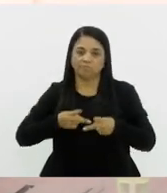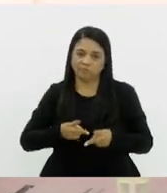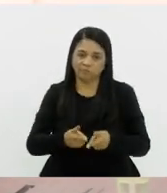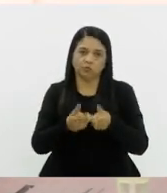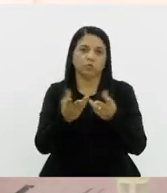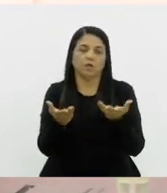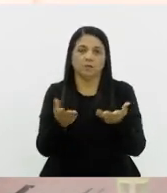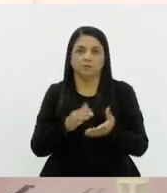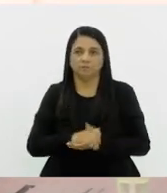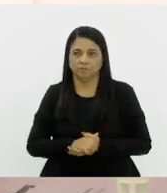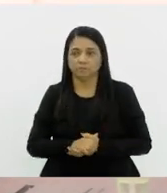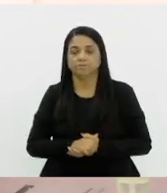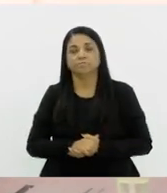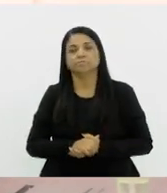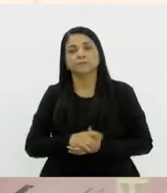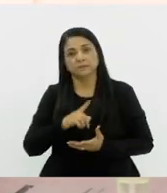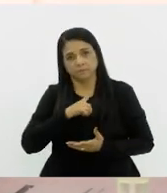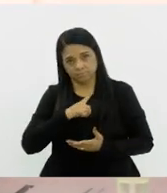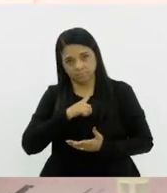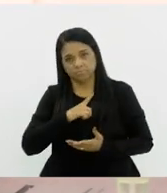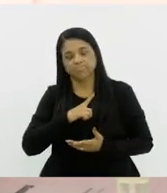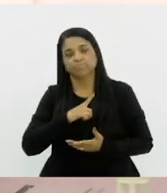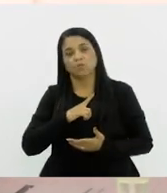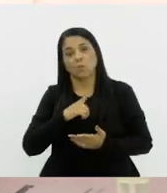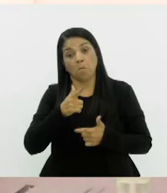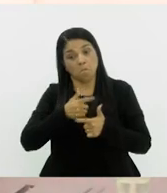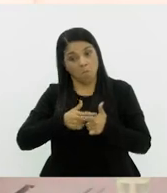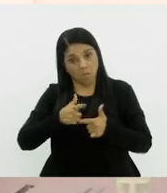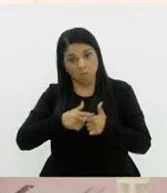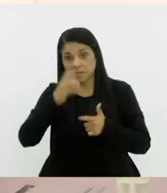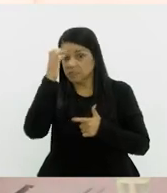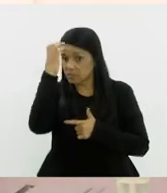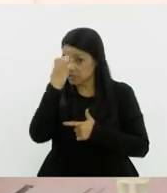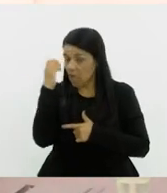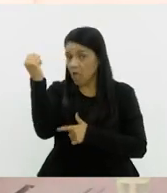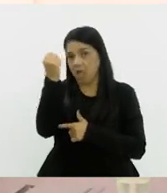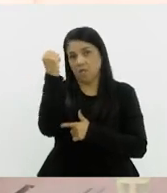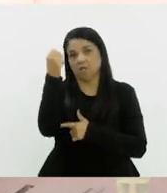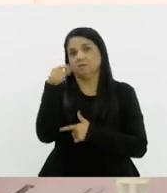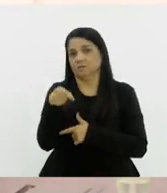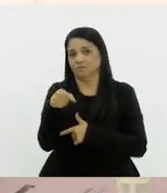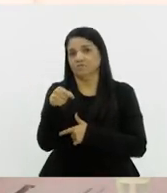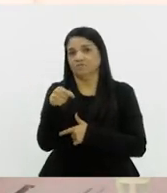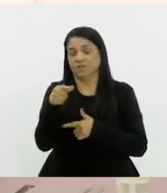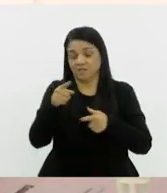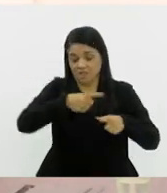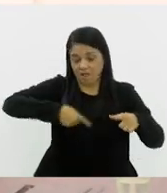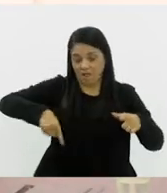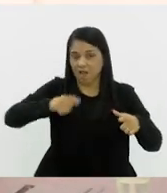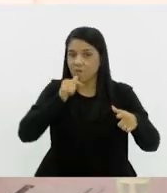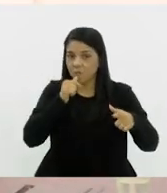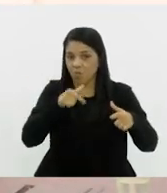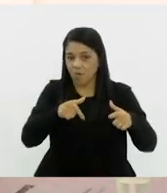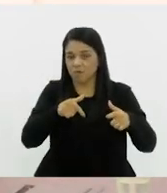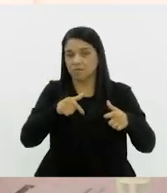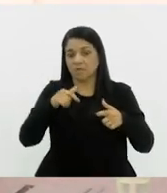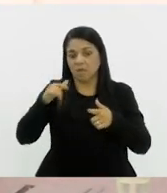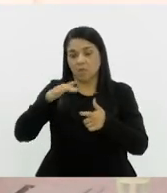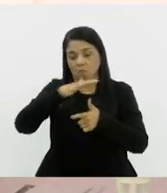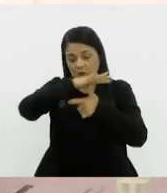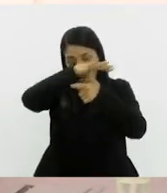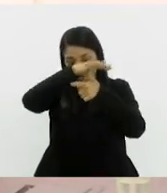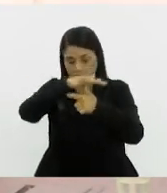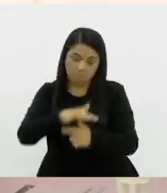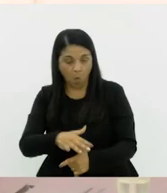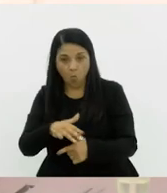persistirá. E nós vamos ter algum tipo de acidente, como tivemos na Lagoa, quando as pessoas foram salvas. Eu estava lá,